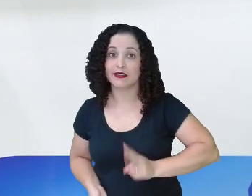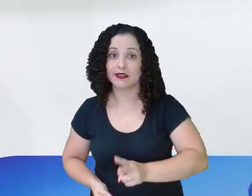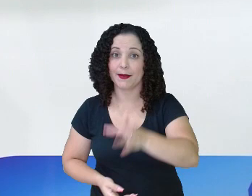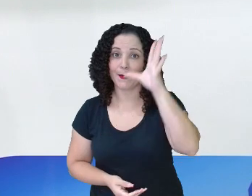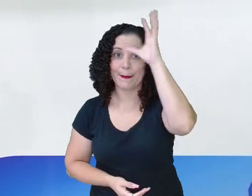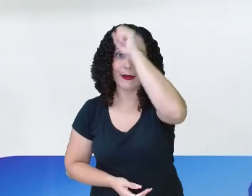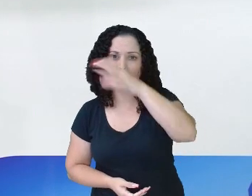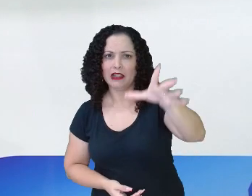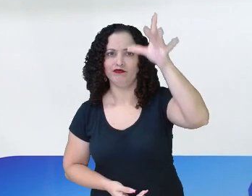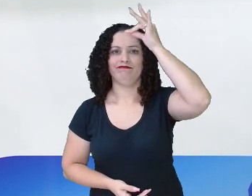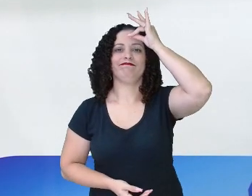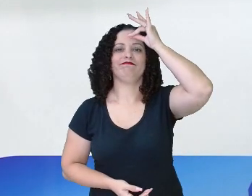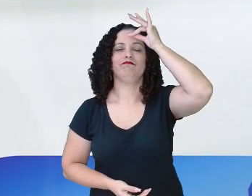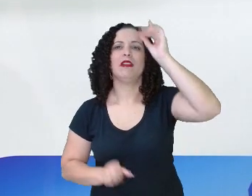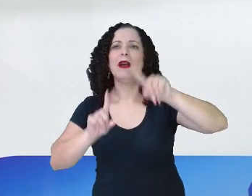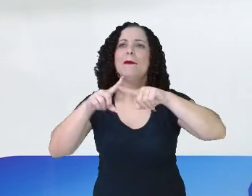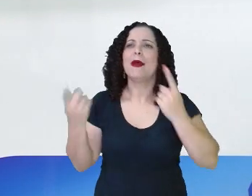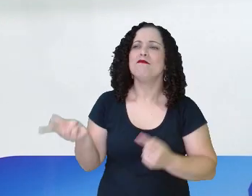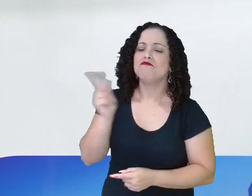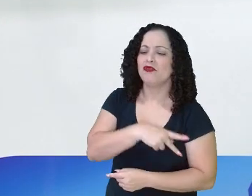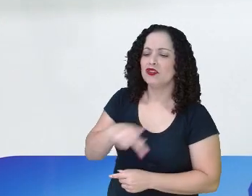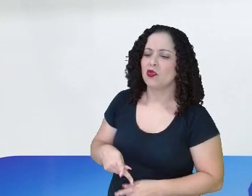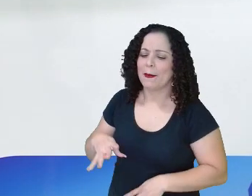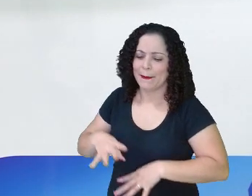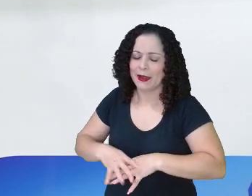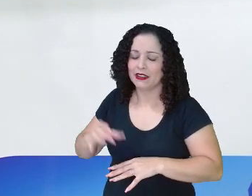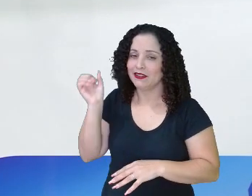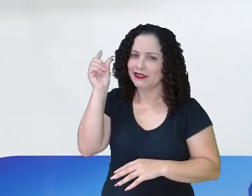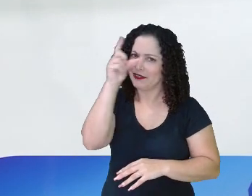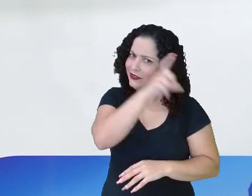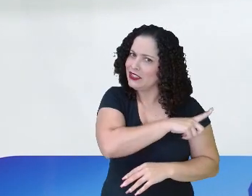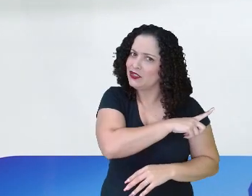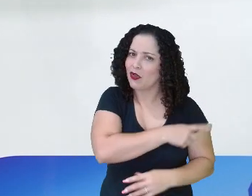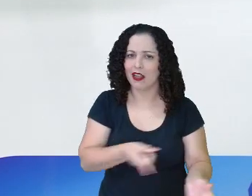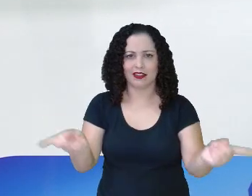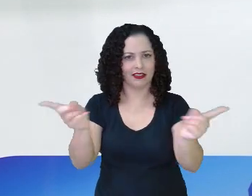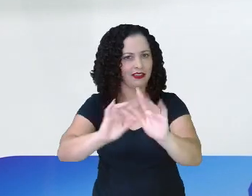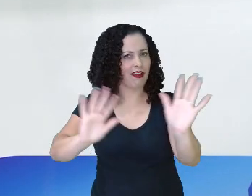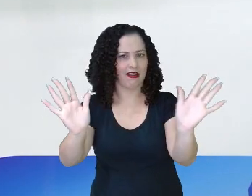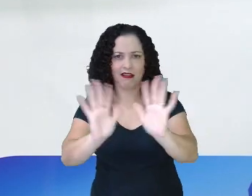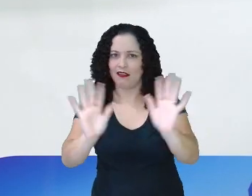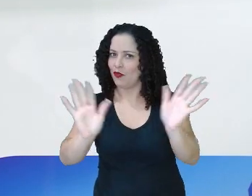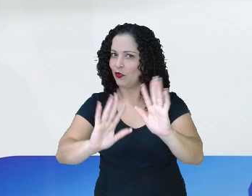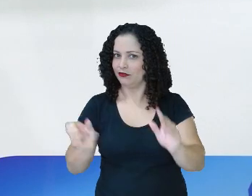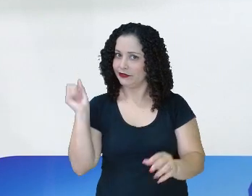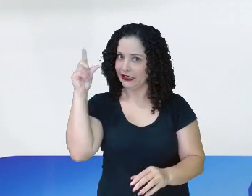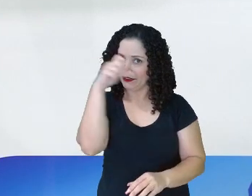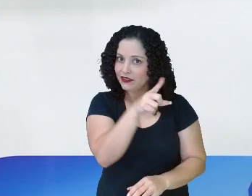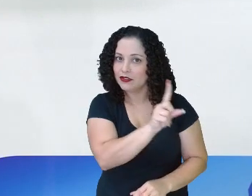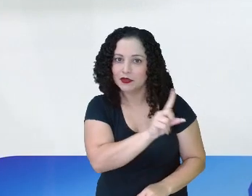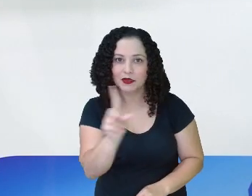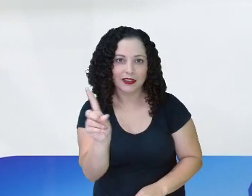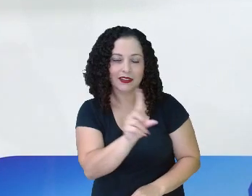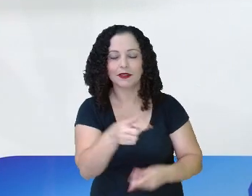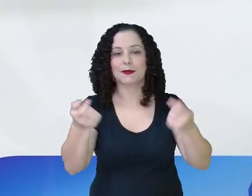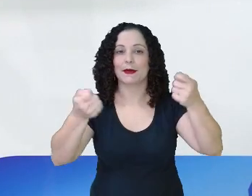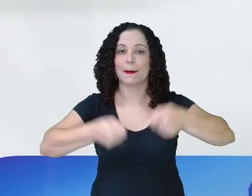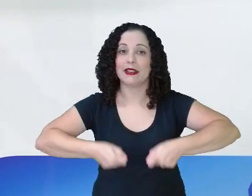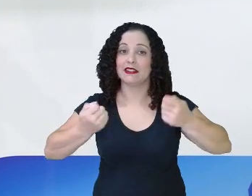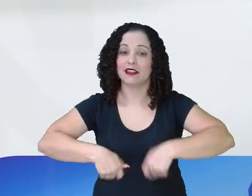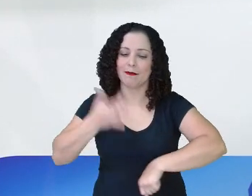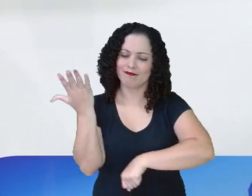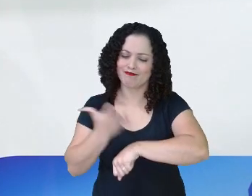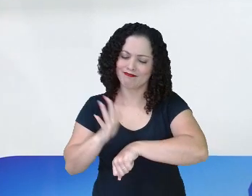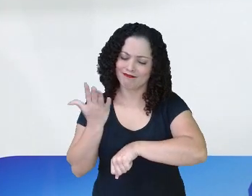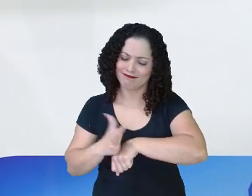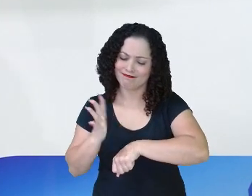matemática. Professora, matemática é difícil. Matemática não é difícil. A gente só precisa estar